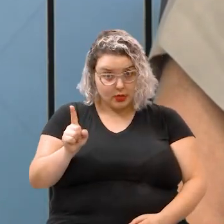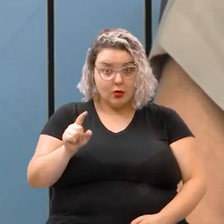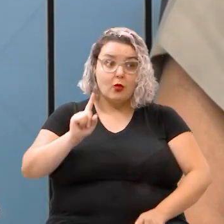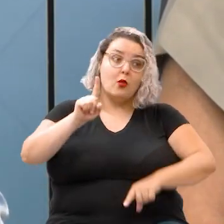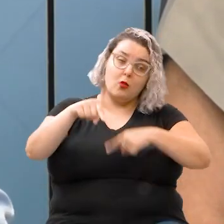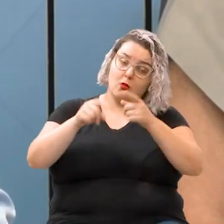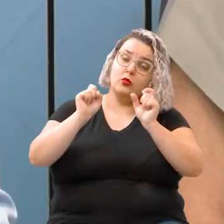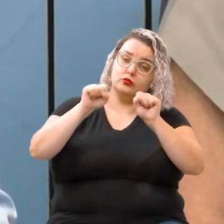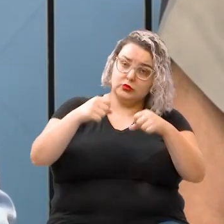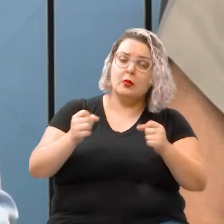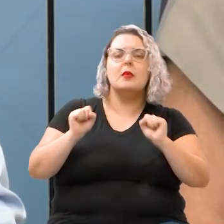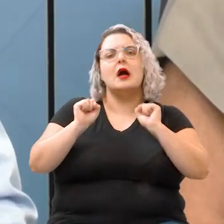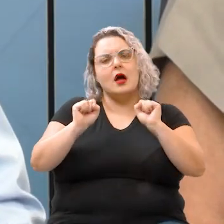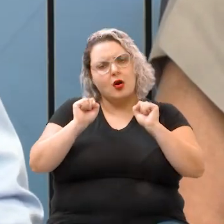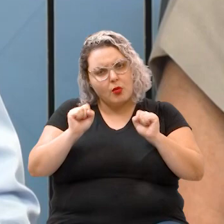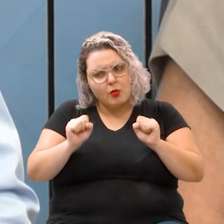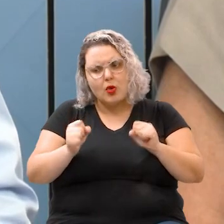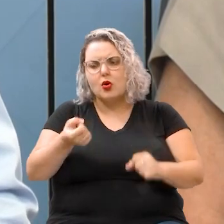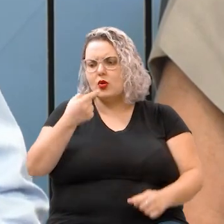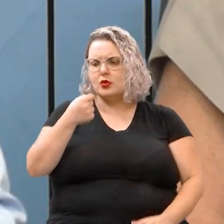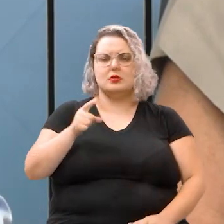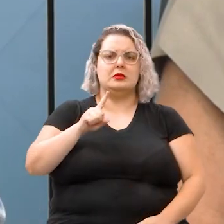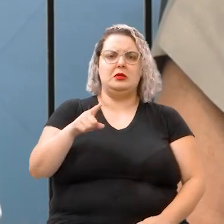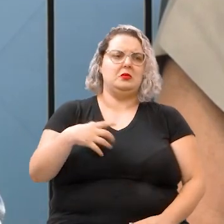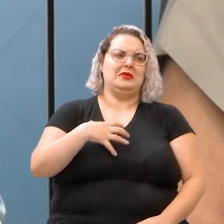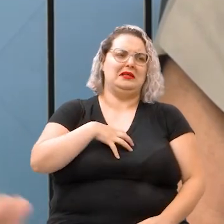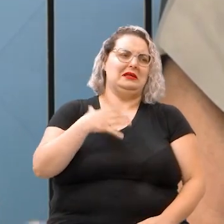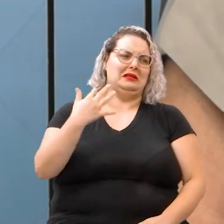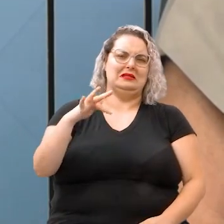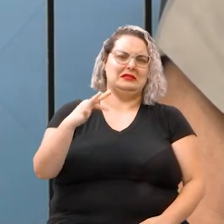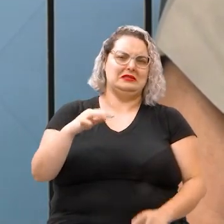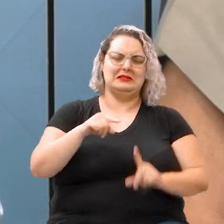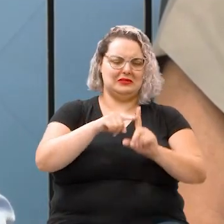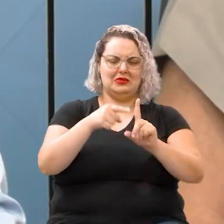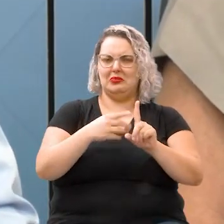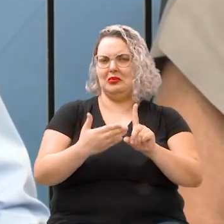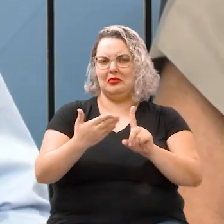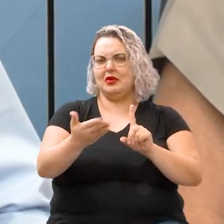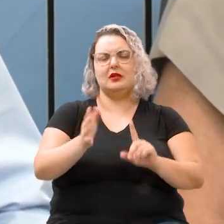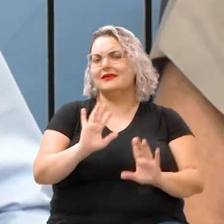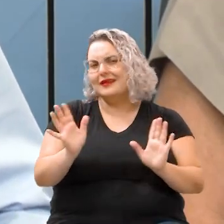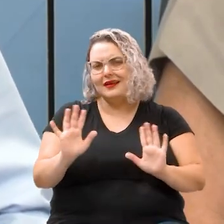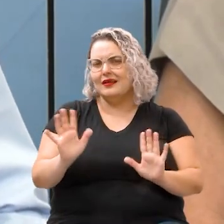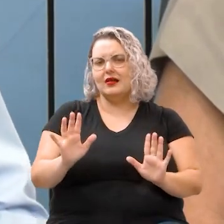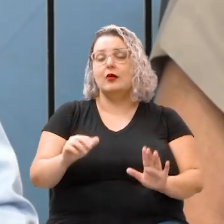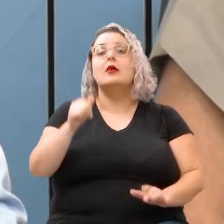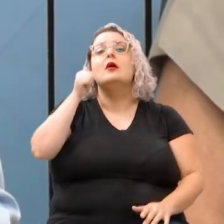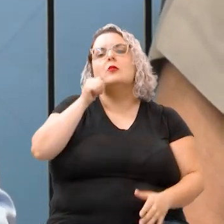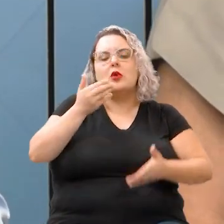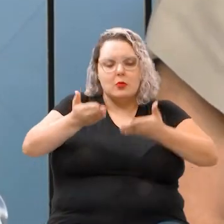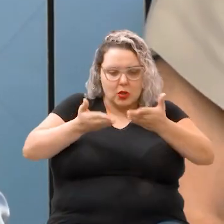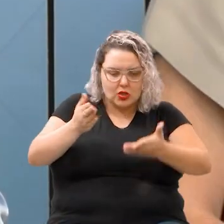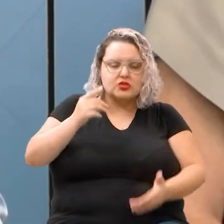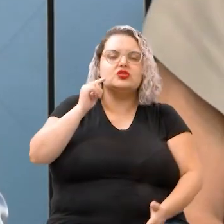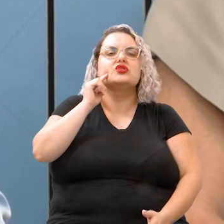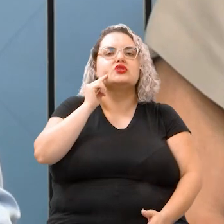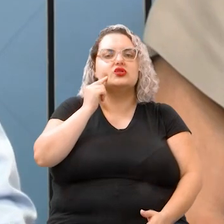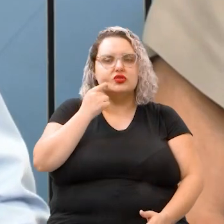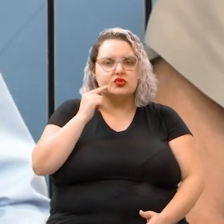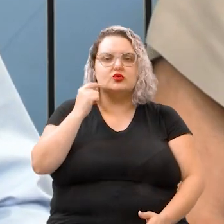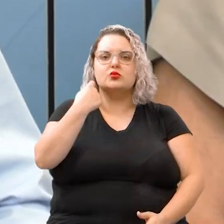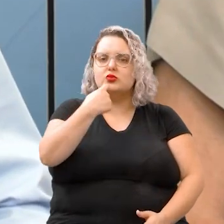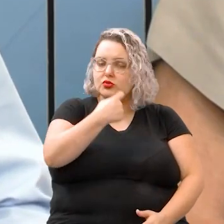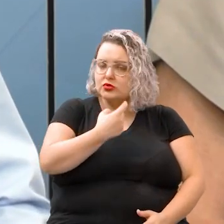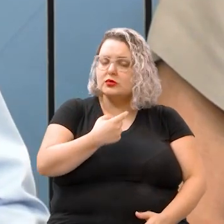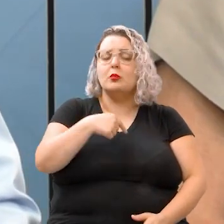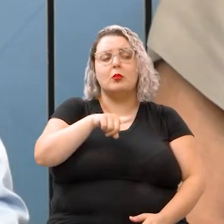outros sim, mas ela pode fazer uso. A mulher não precisa ficar sentindo dor a gestação inteira. A mulher pode tratar dente, pode ir ao